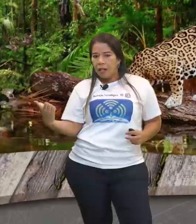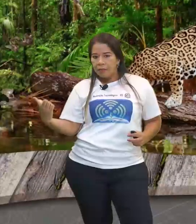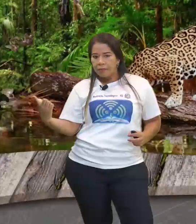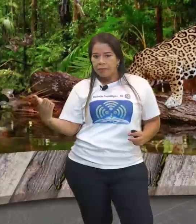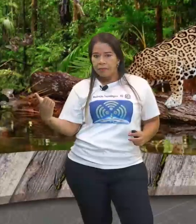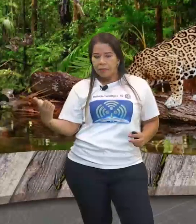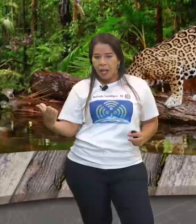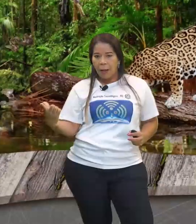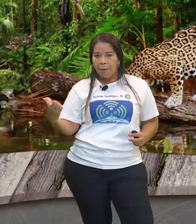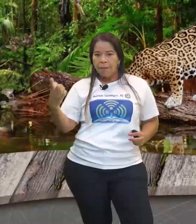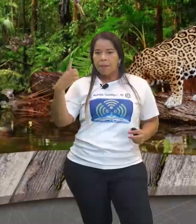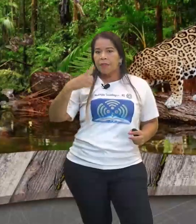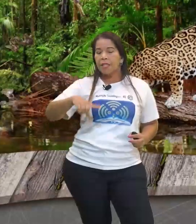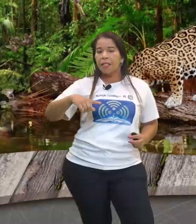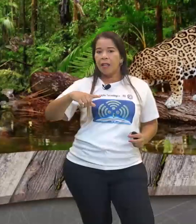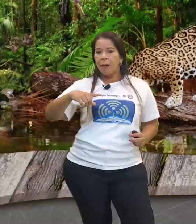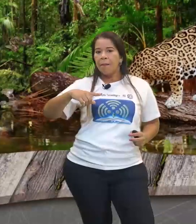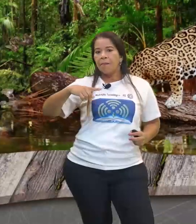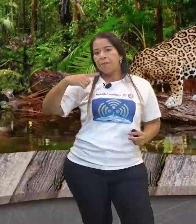30